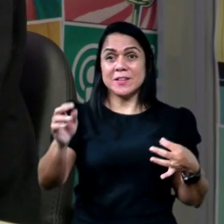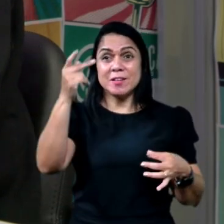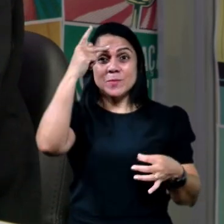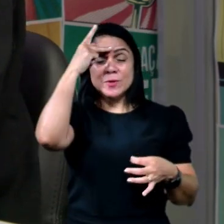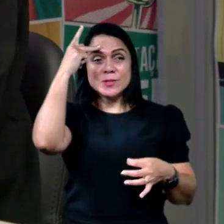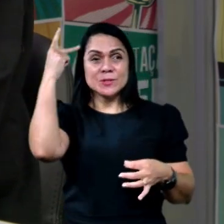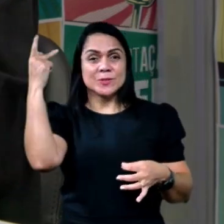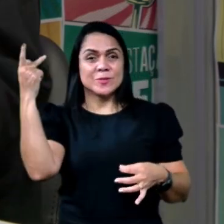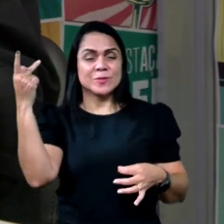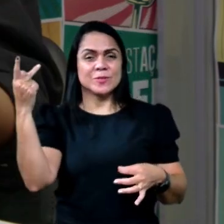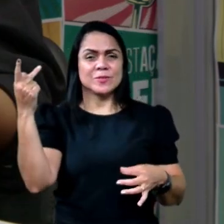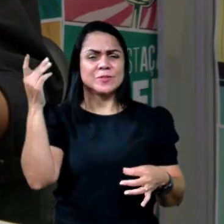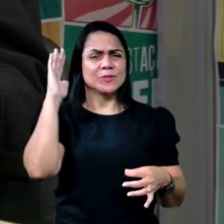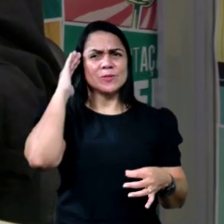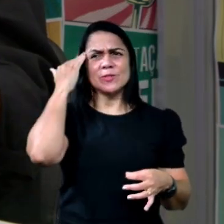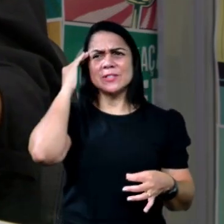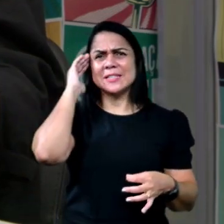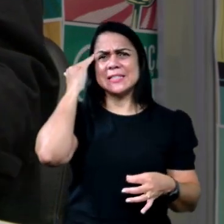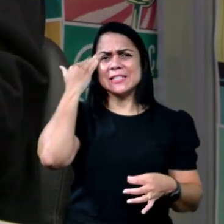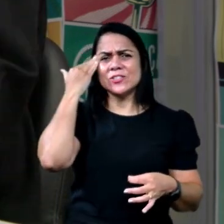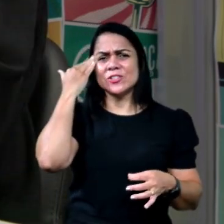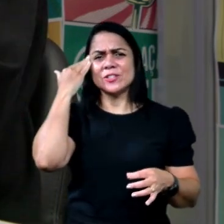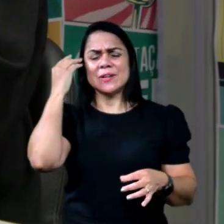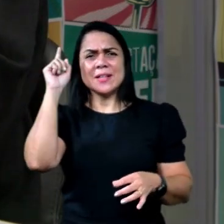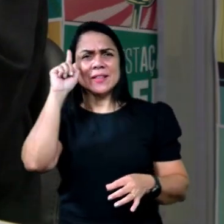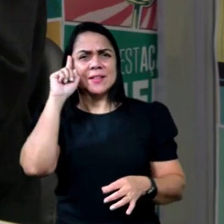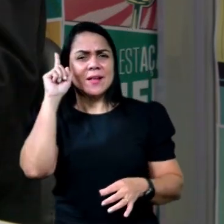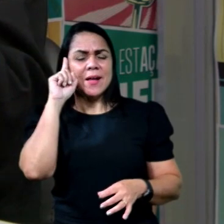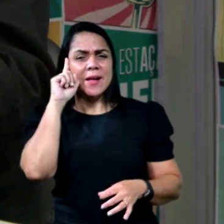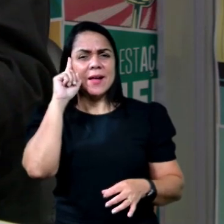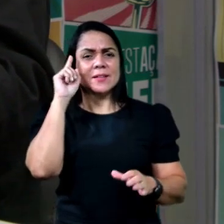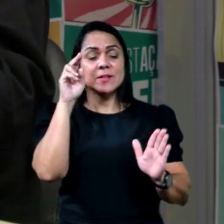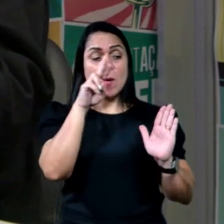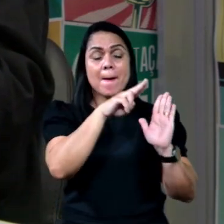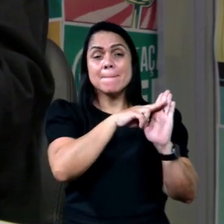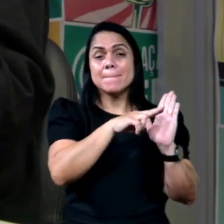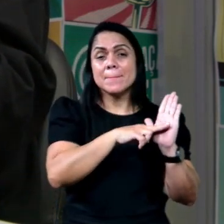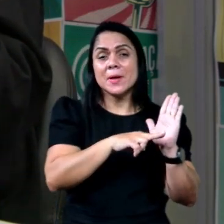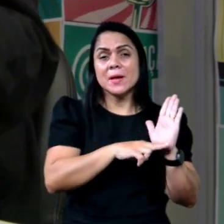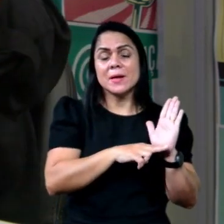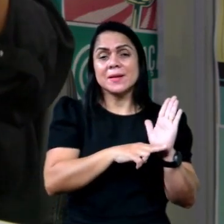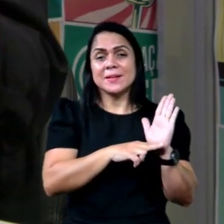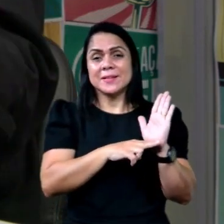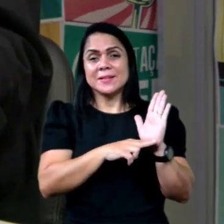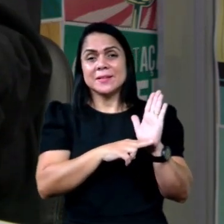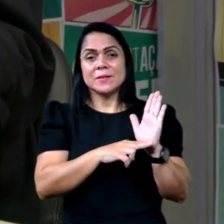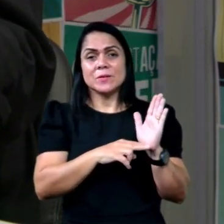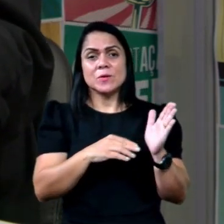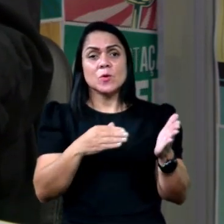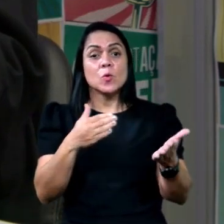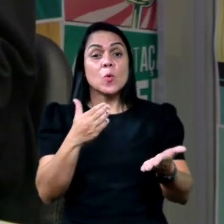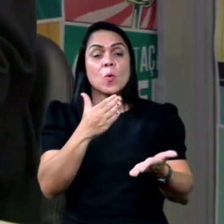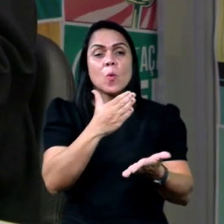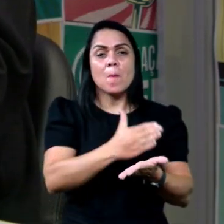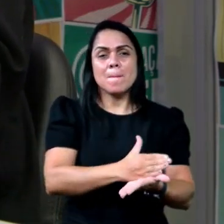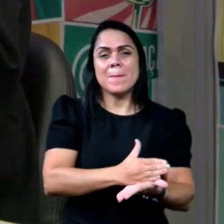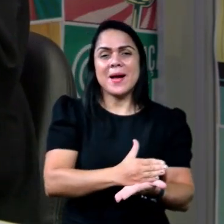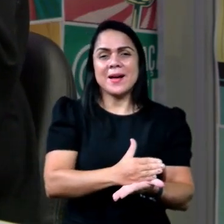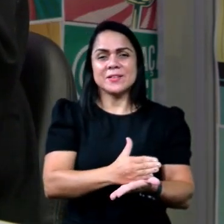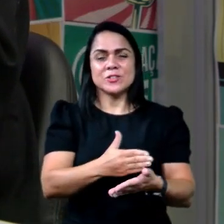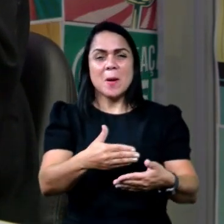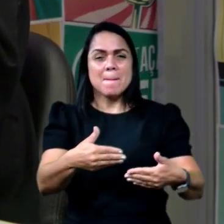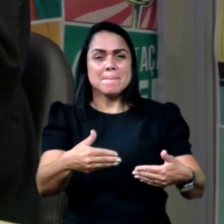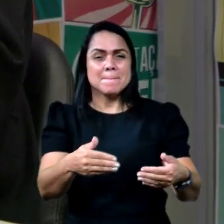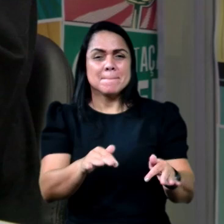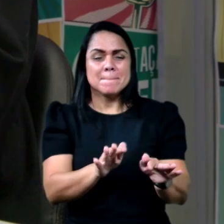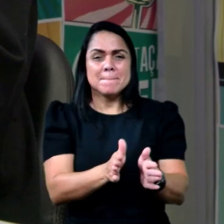entendiam as datas ou as metas, ou o quanto aquilo era relacionado. Então, assim, combate à pobreza, o 2,